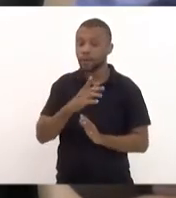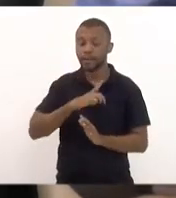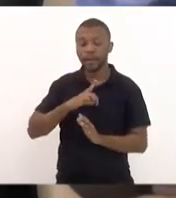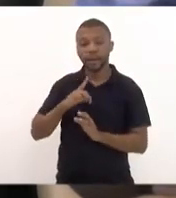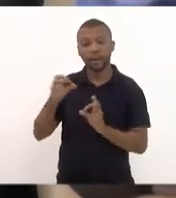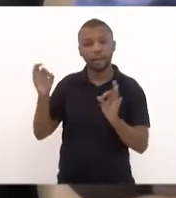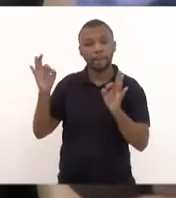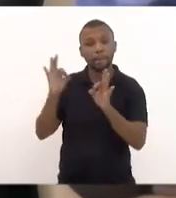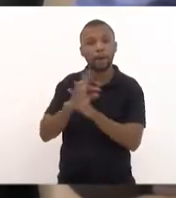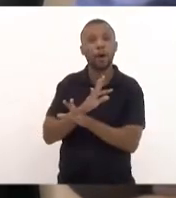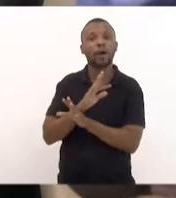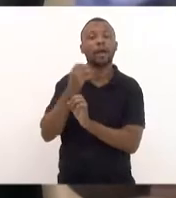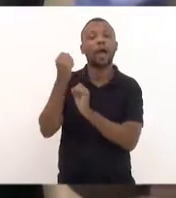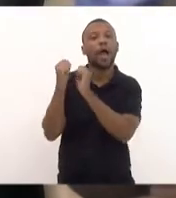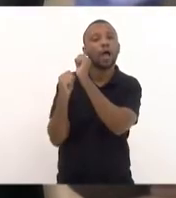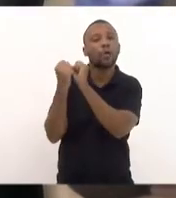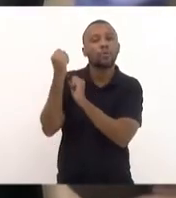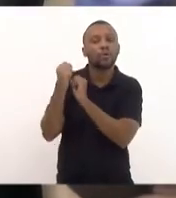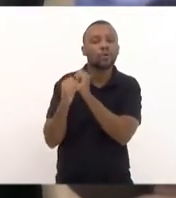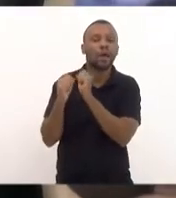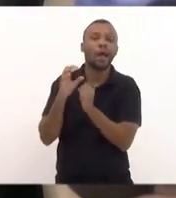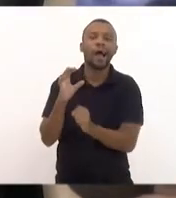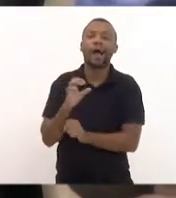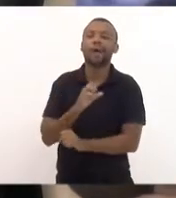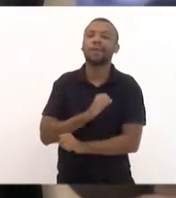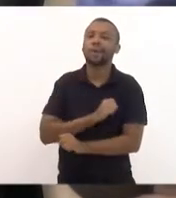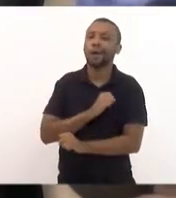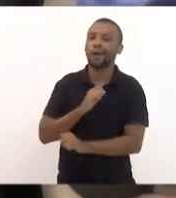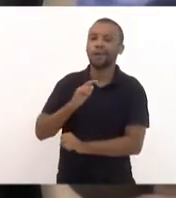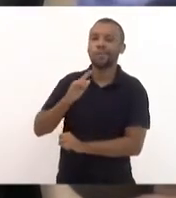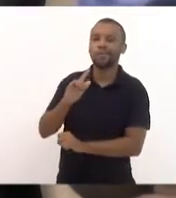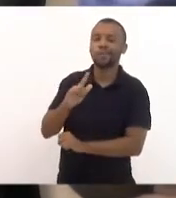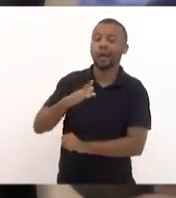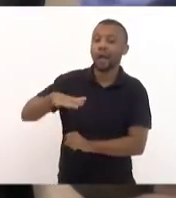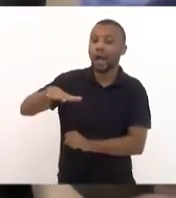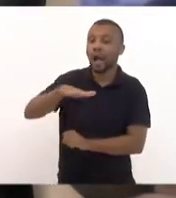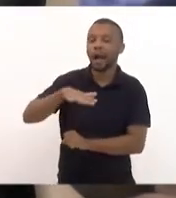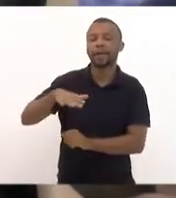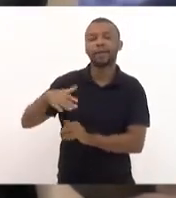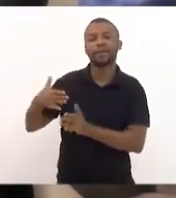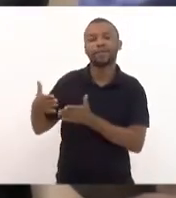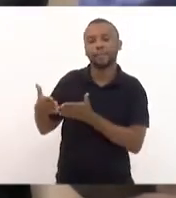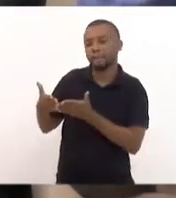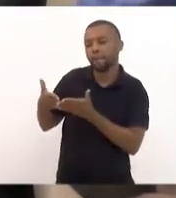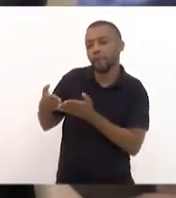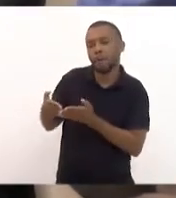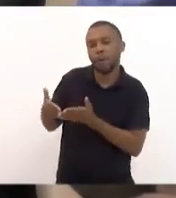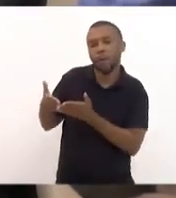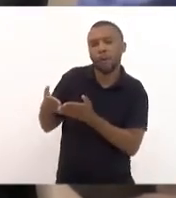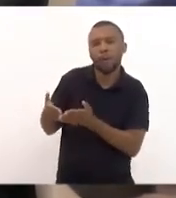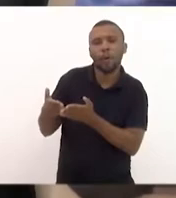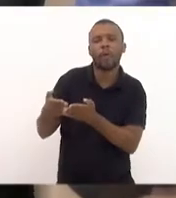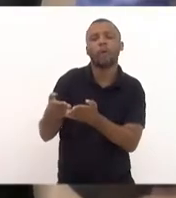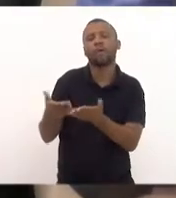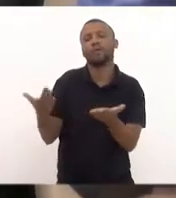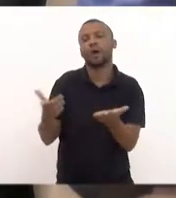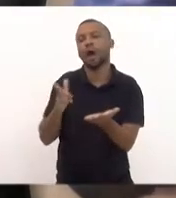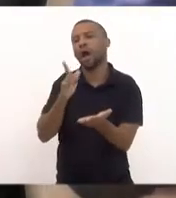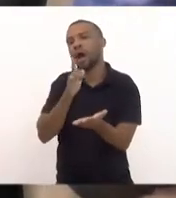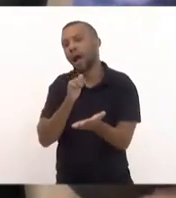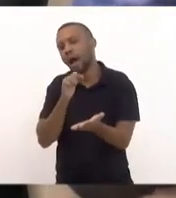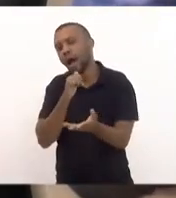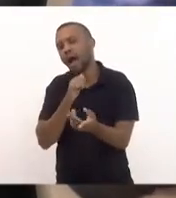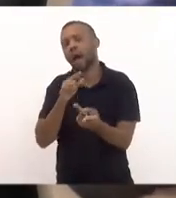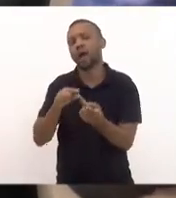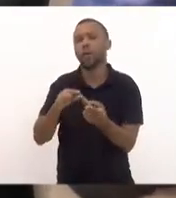porque a indústria adora se instalar em retroárea, de porto, né? E aí, mas aí precisa ter água, precisa ter luz, precisa ter